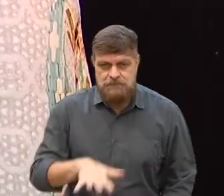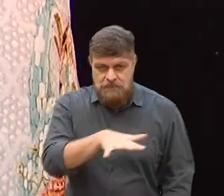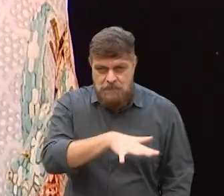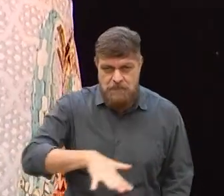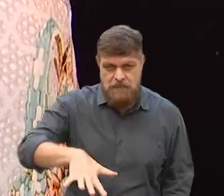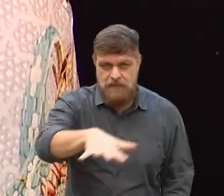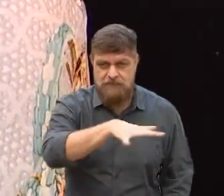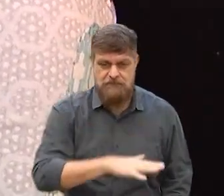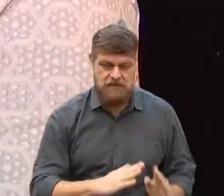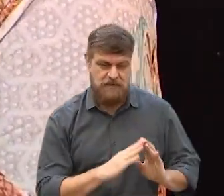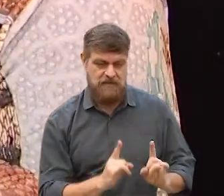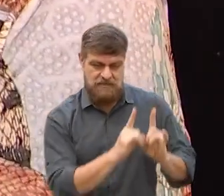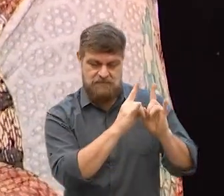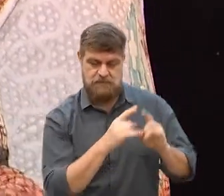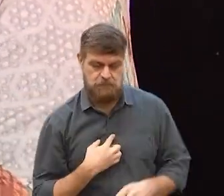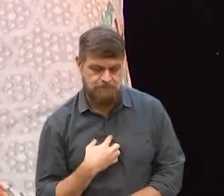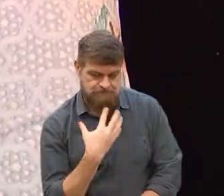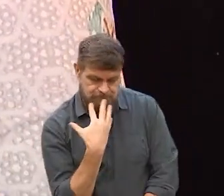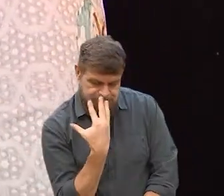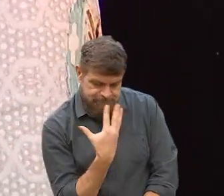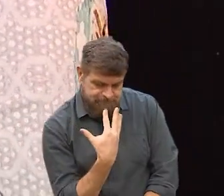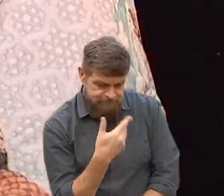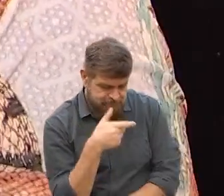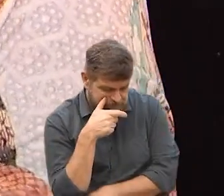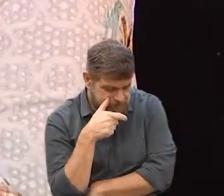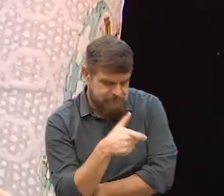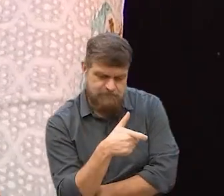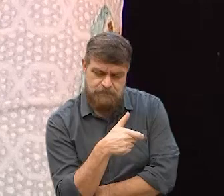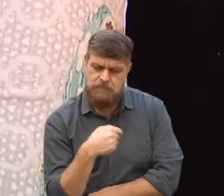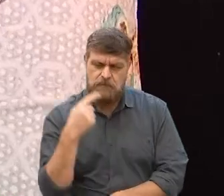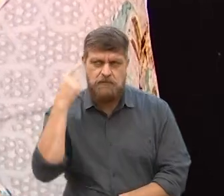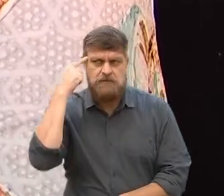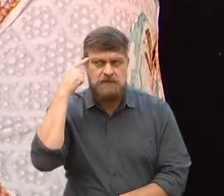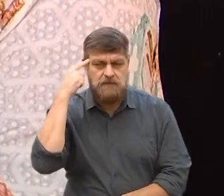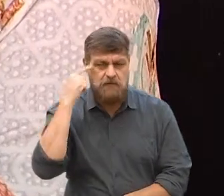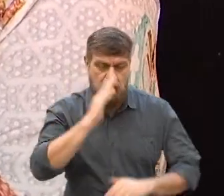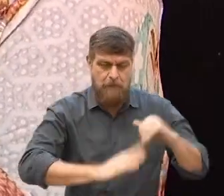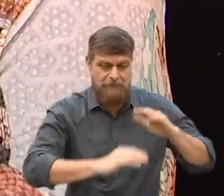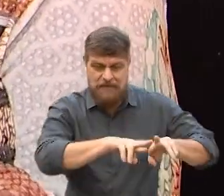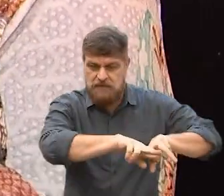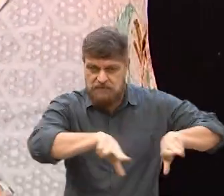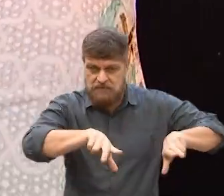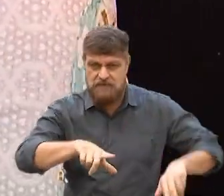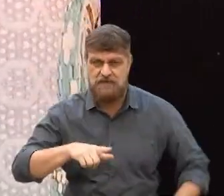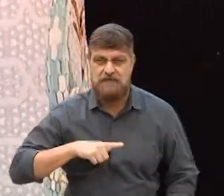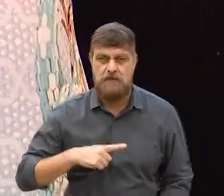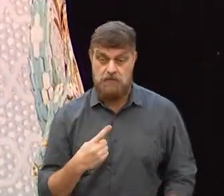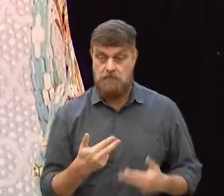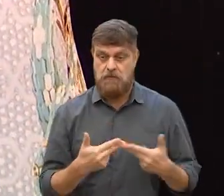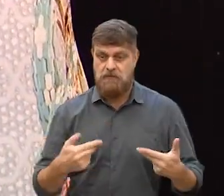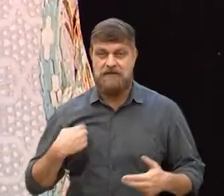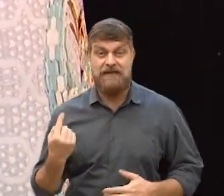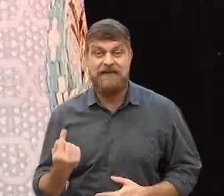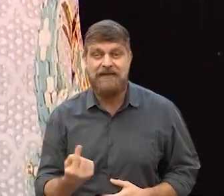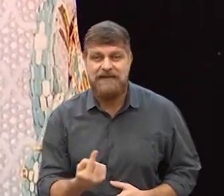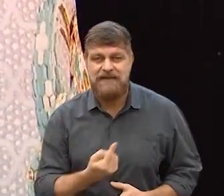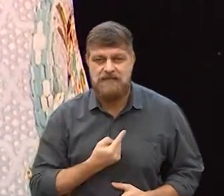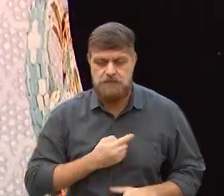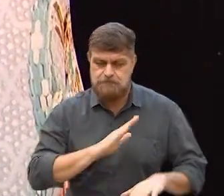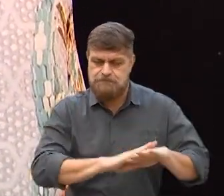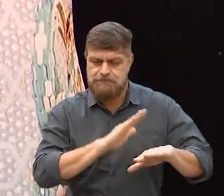tem mais de 80 colaboradores. Essa mulher, que sempre teve veia empreendedora, há 20 anos decidiu